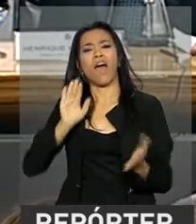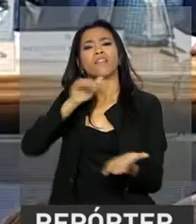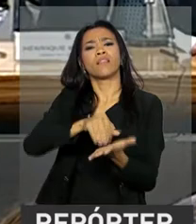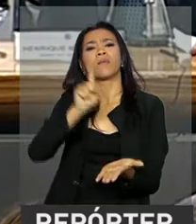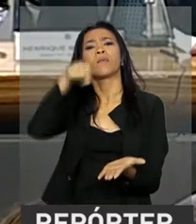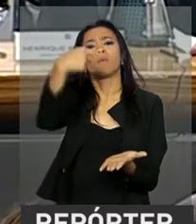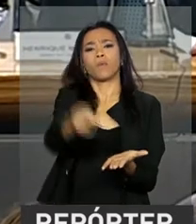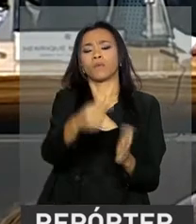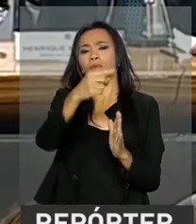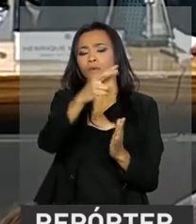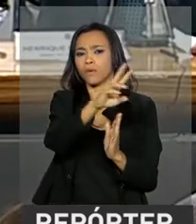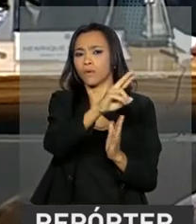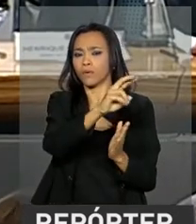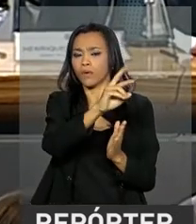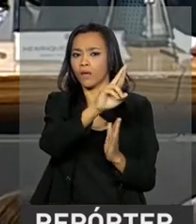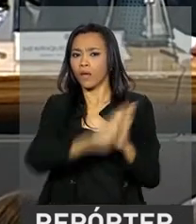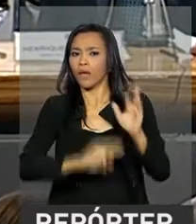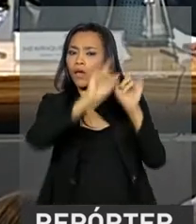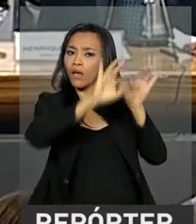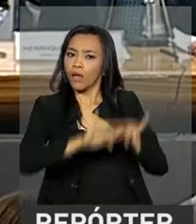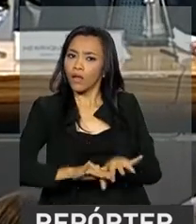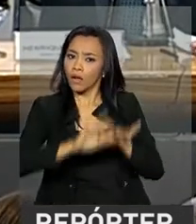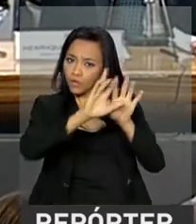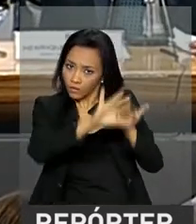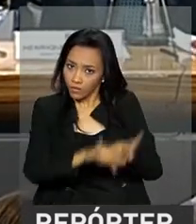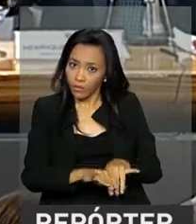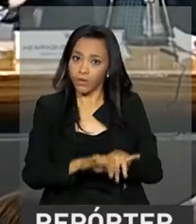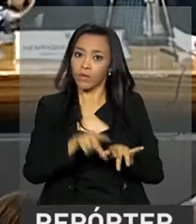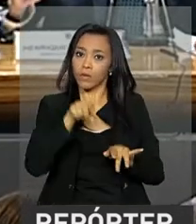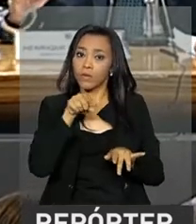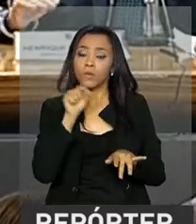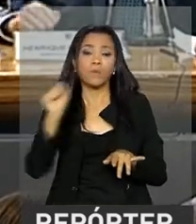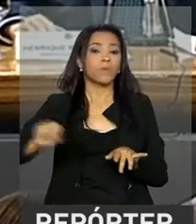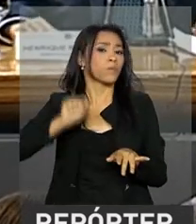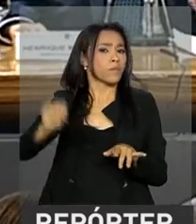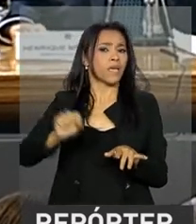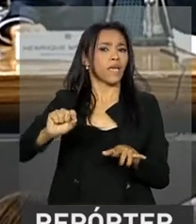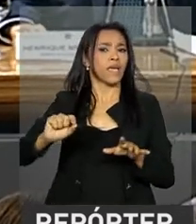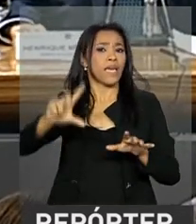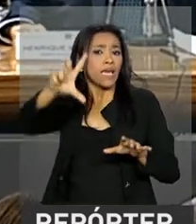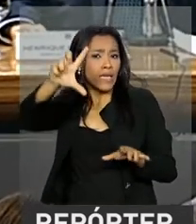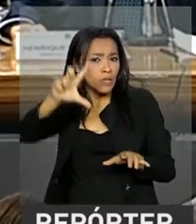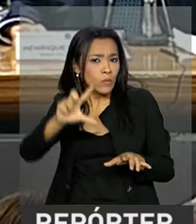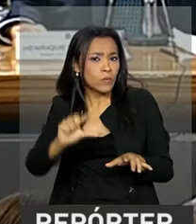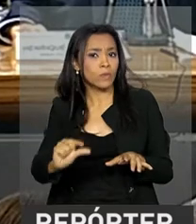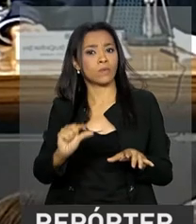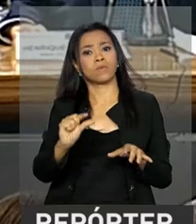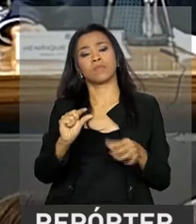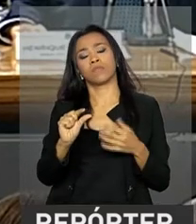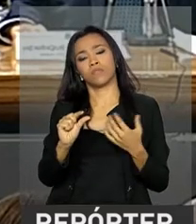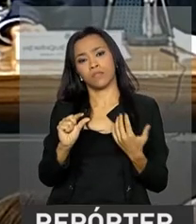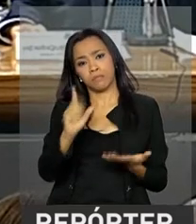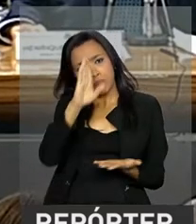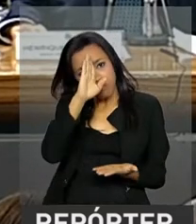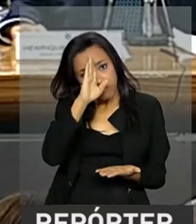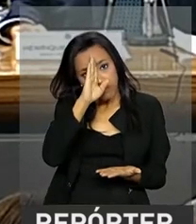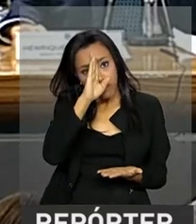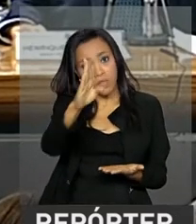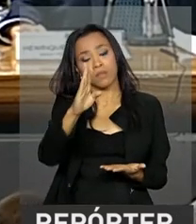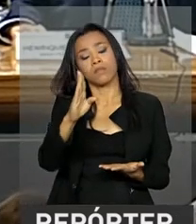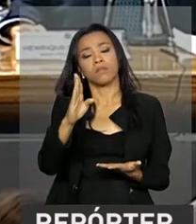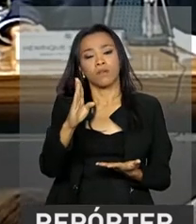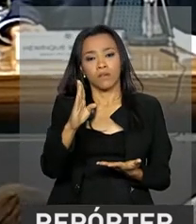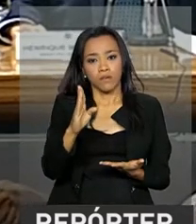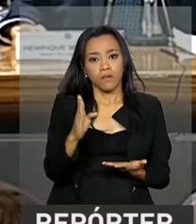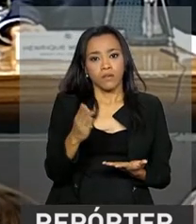relatório substancialmente reduzido principalmente em função